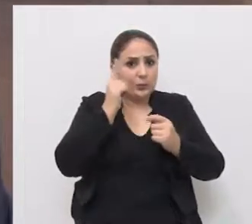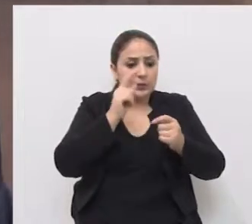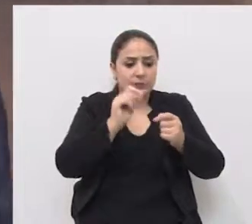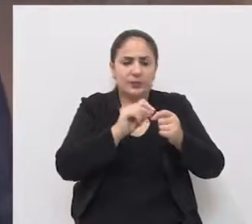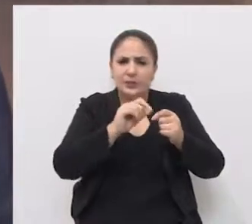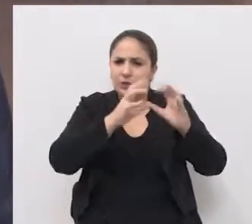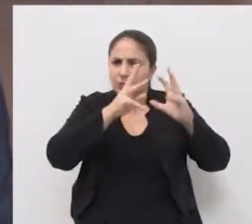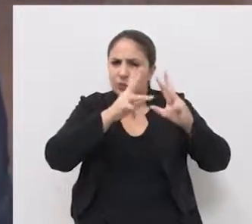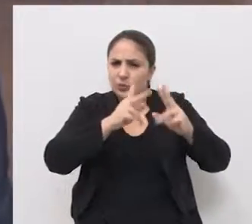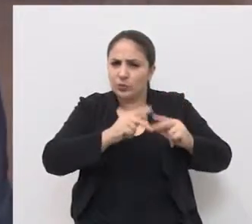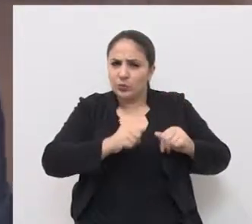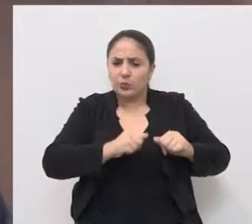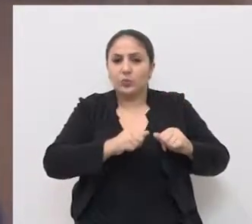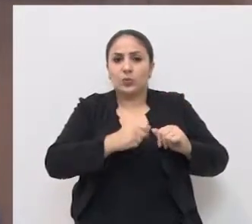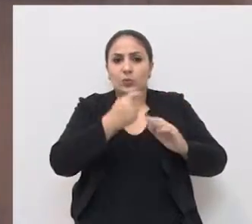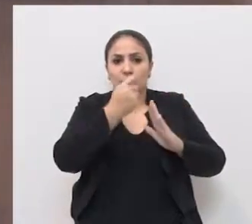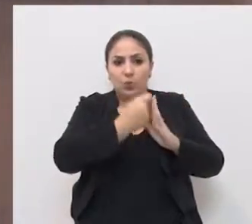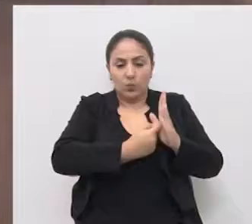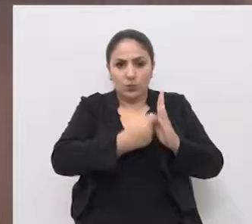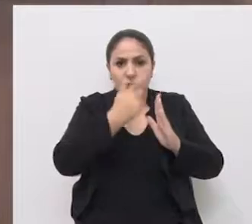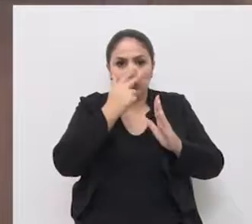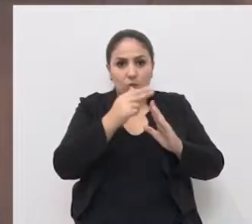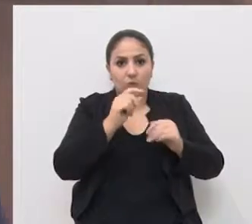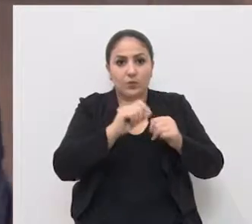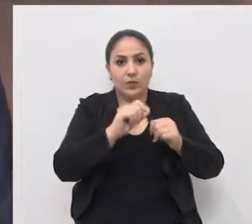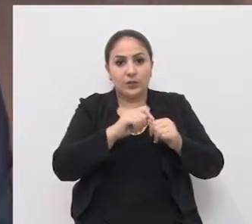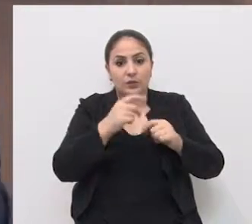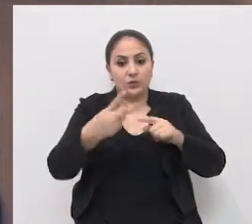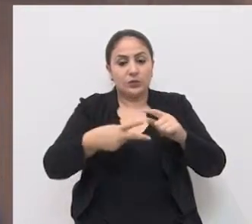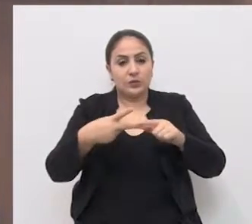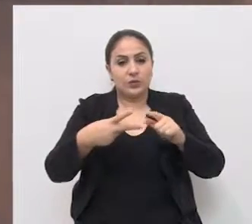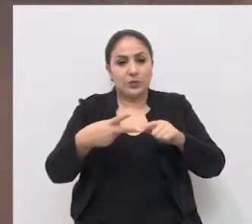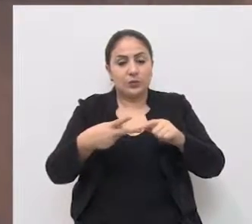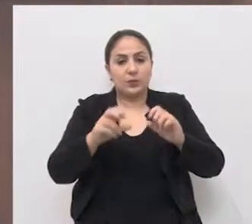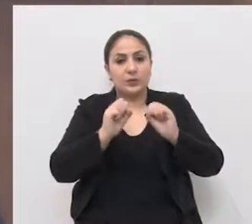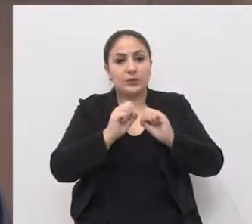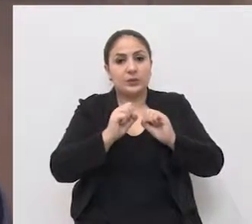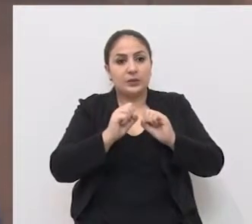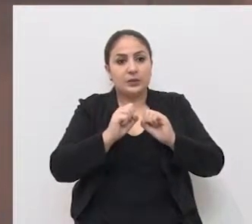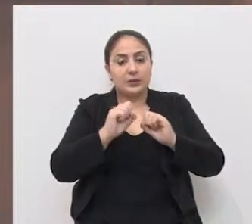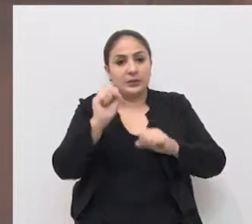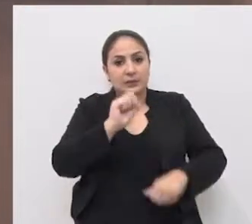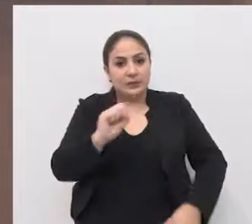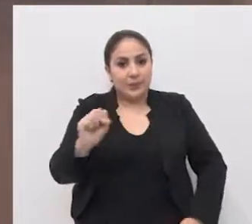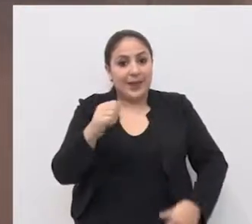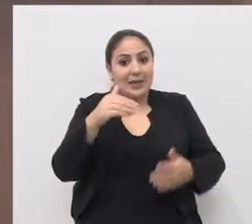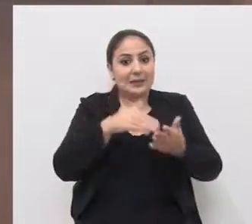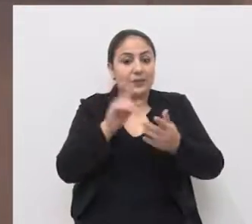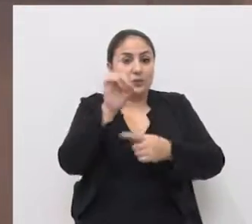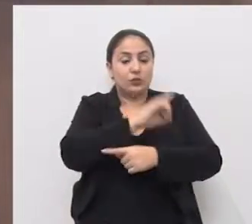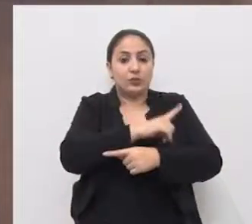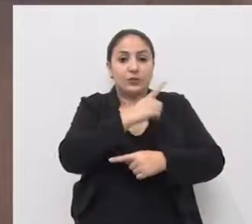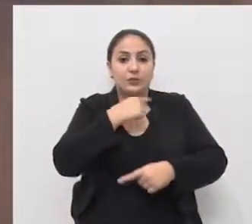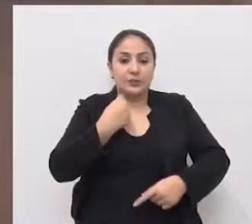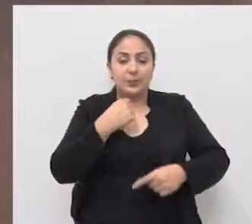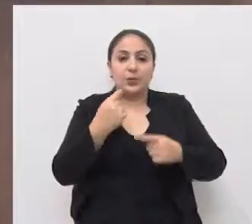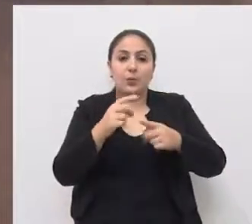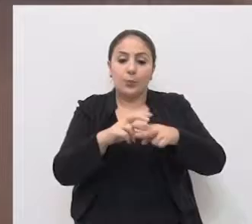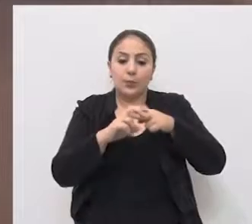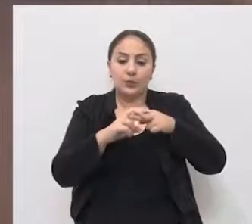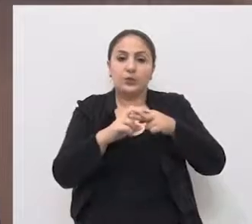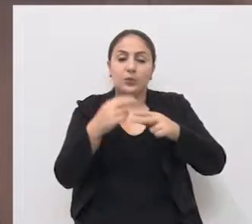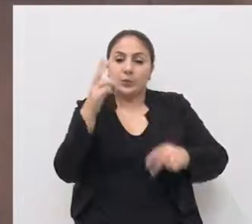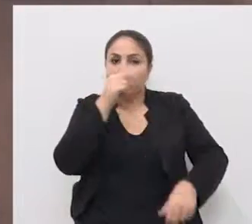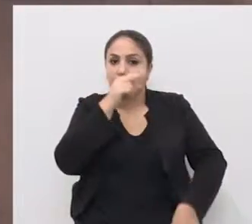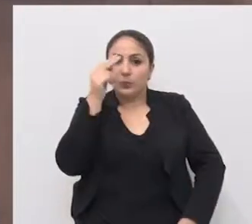caso não for possível realizar todos os procedimentos do concurso que será realizado agora no segundo semestre até a data do vencimento dos